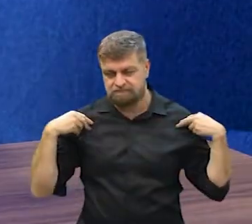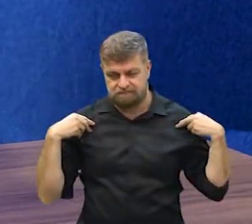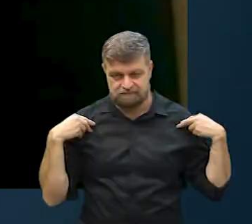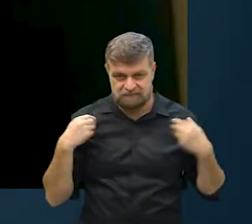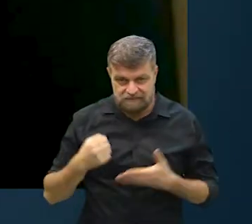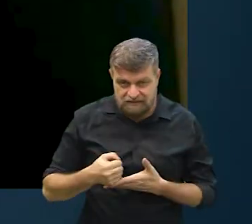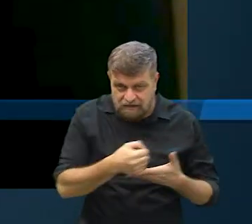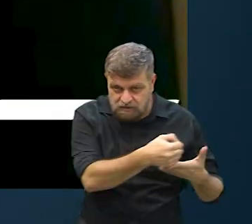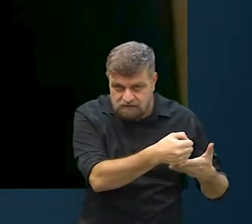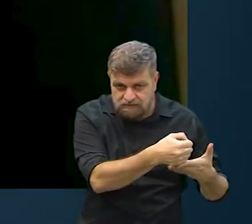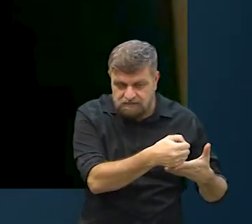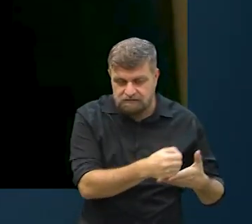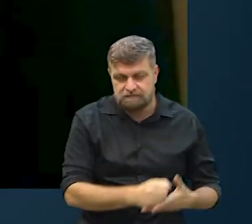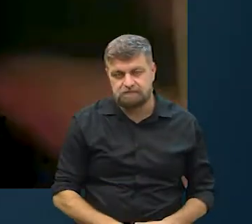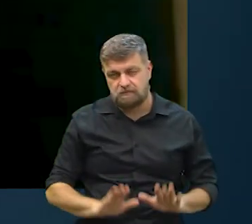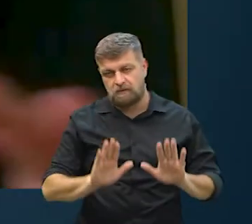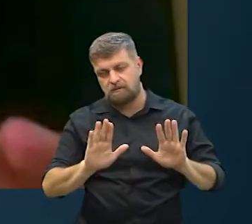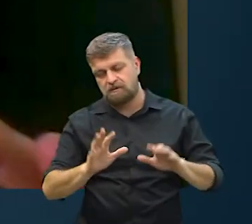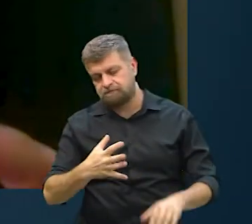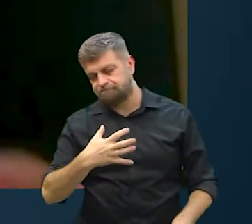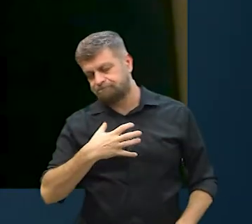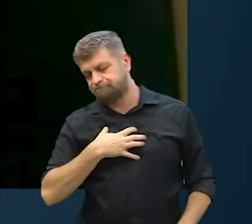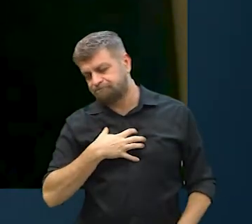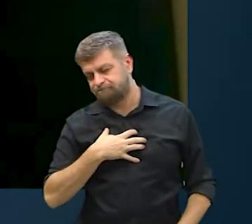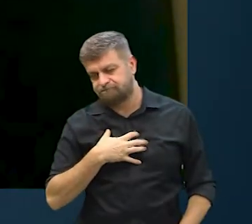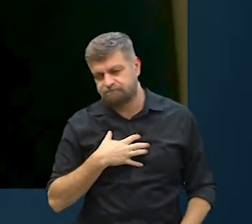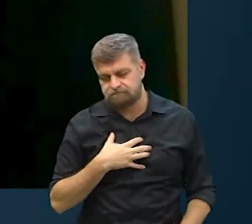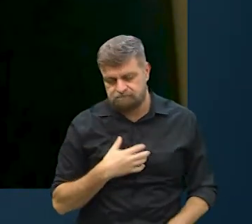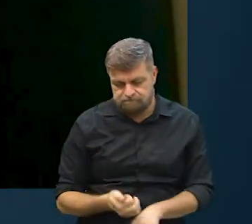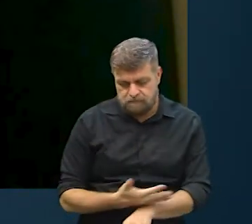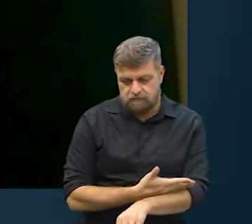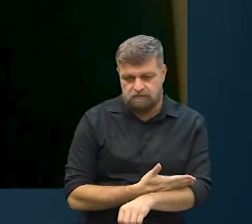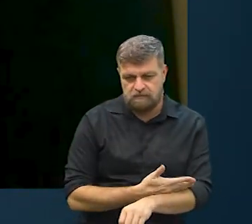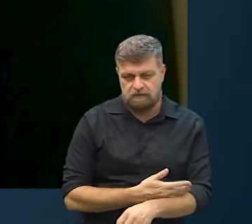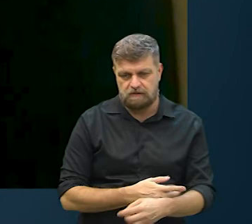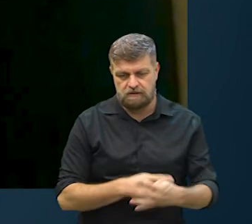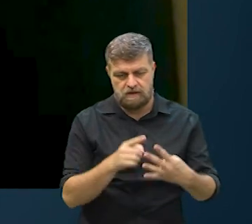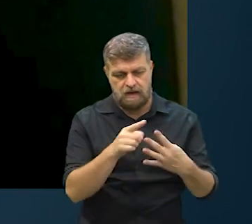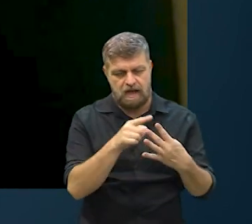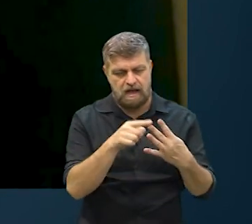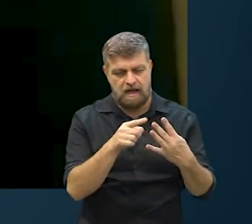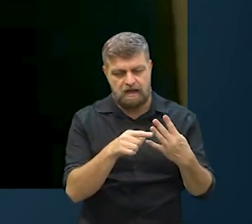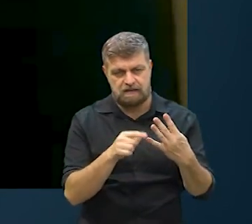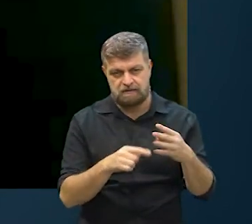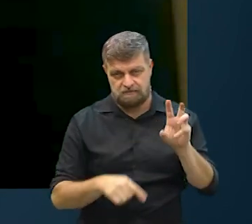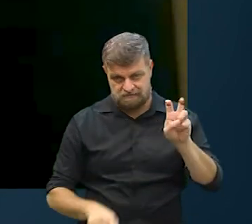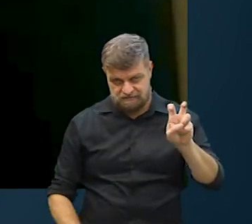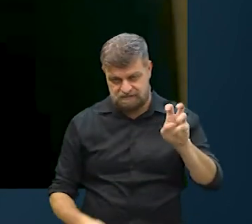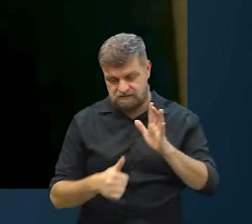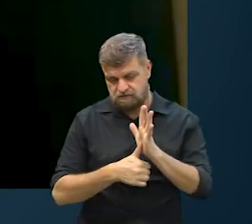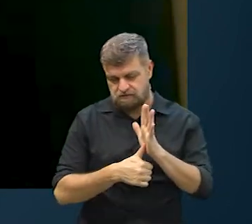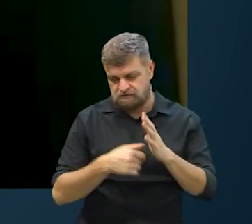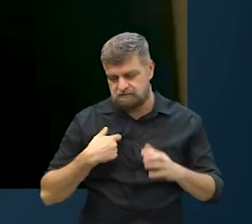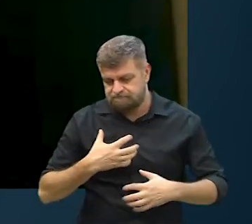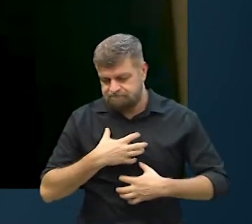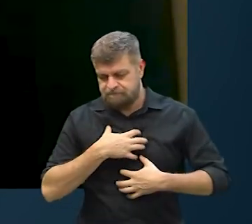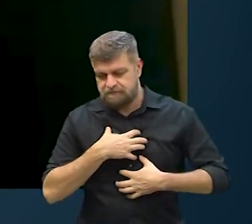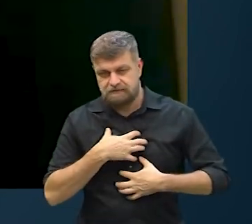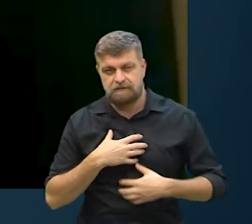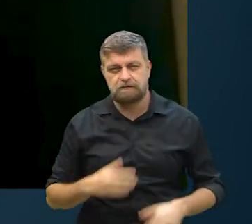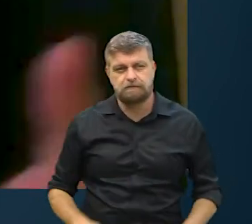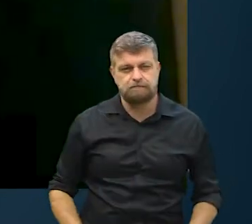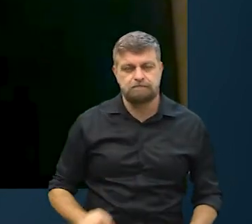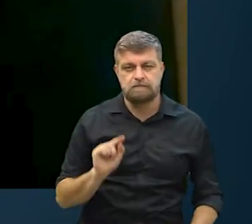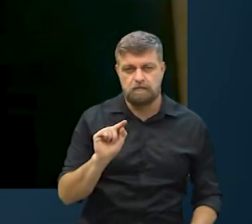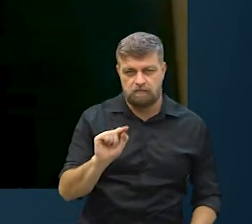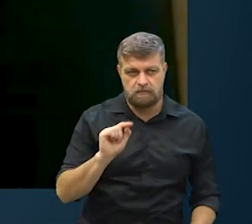você? Olha, Miriam, eu acho que essa é a parte que mais toca o Guilherme, toca o João, o Eros, o Paulo, a Dora,